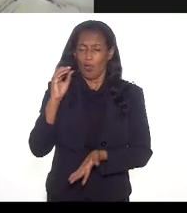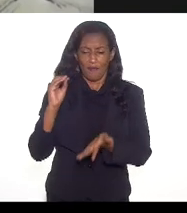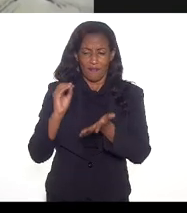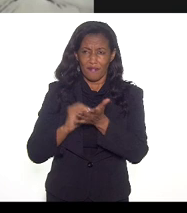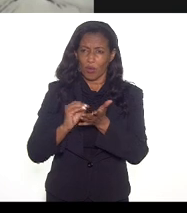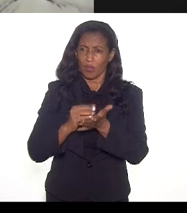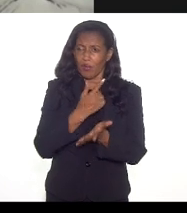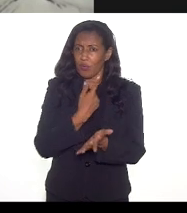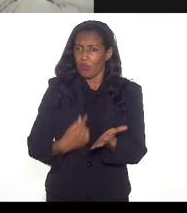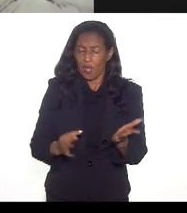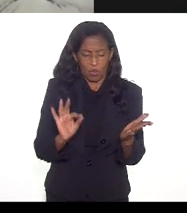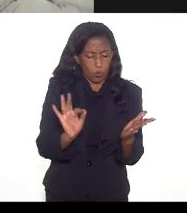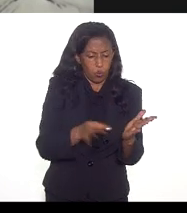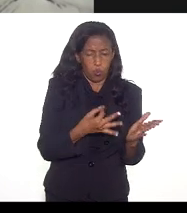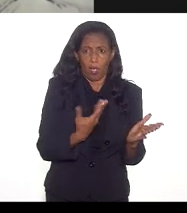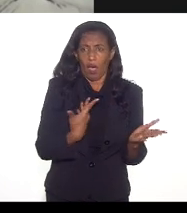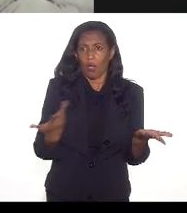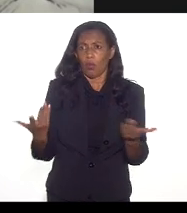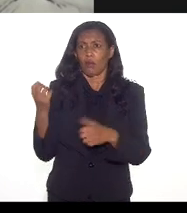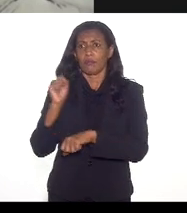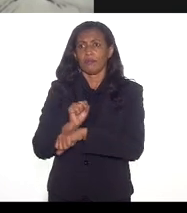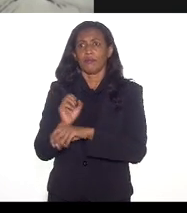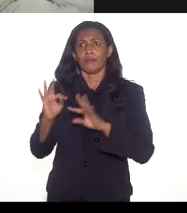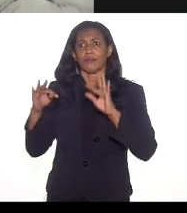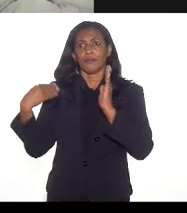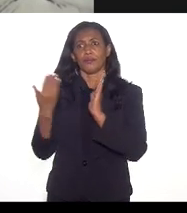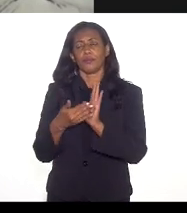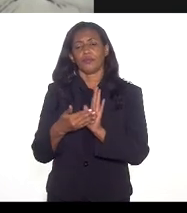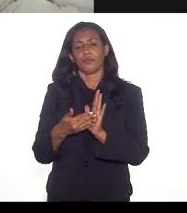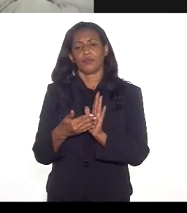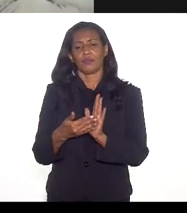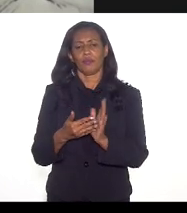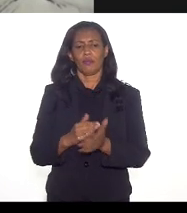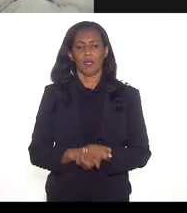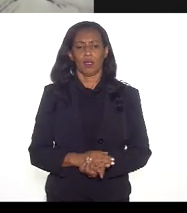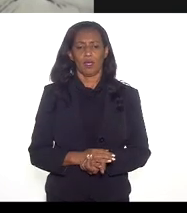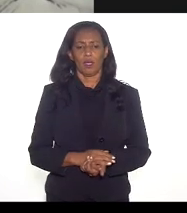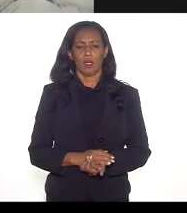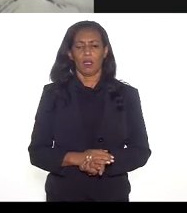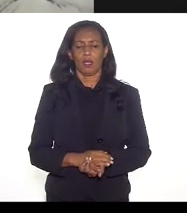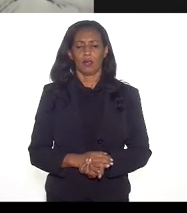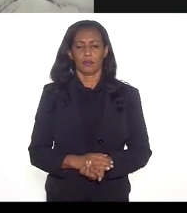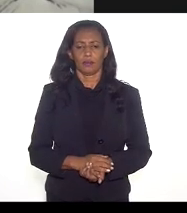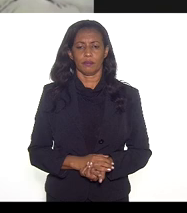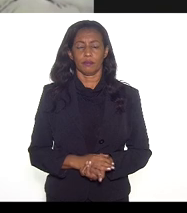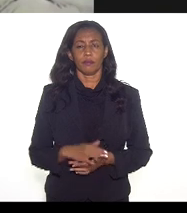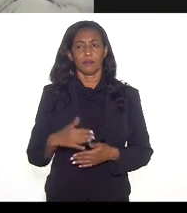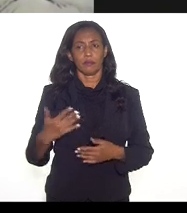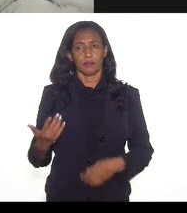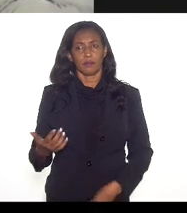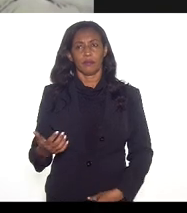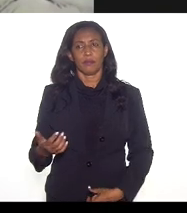do governador. De repente, para tudo, não é? Então, essa é a grande questão da